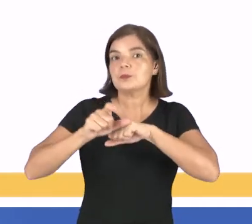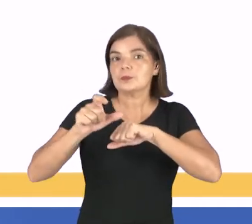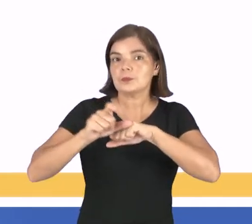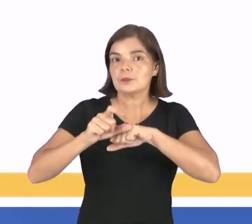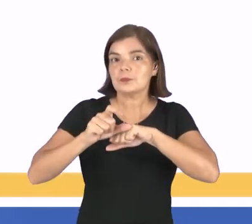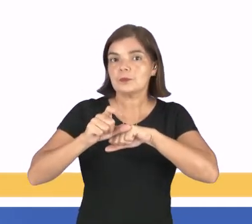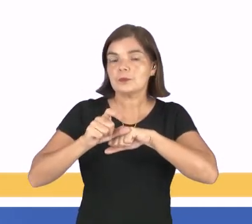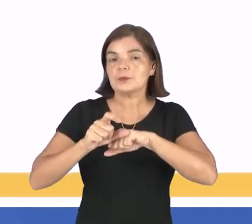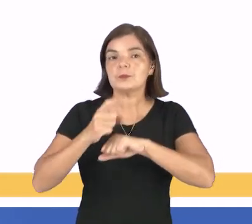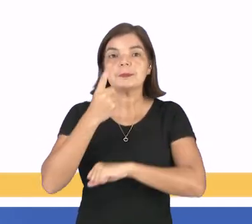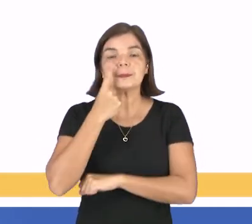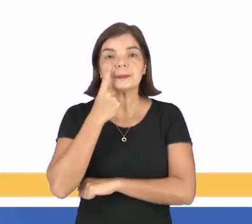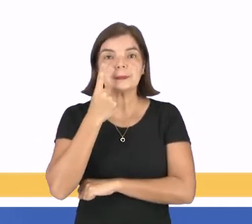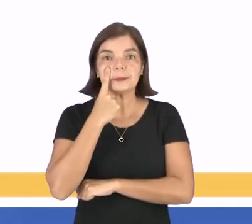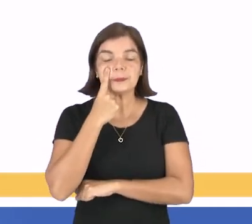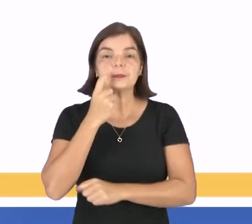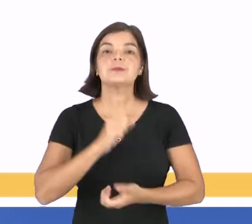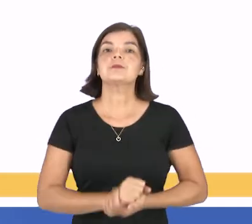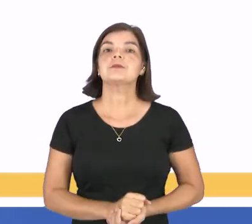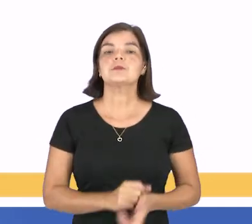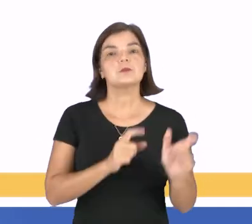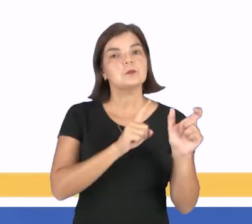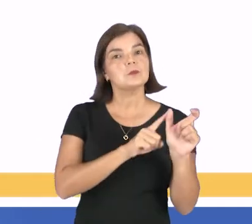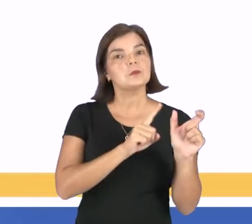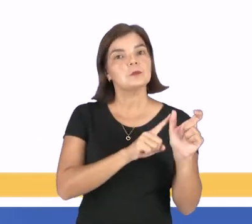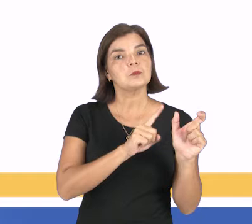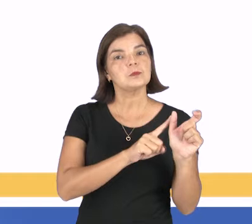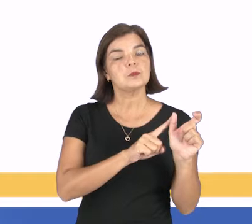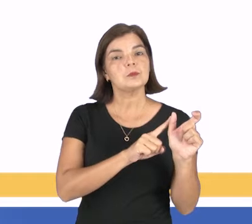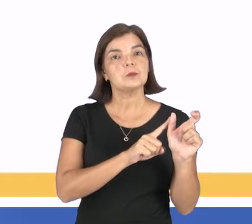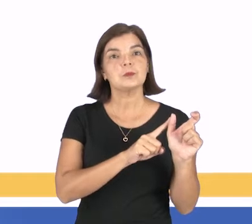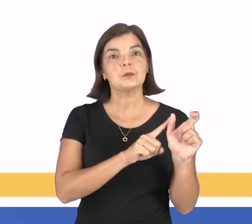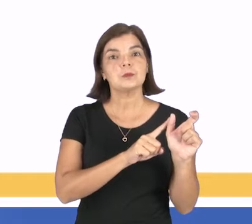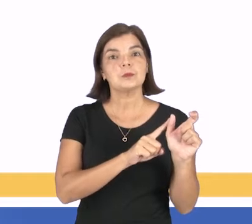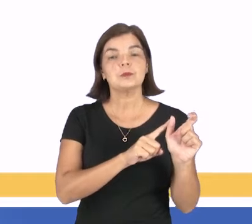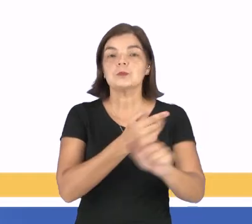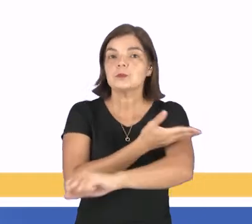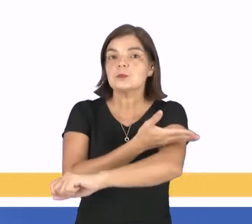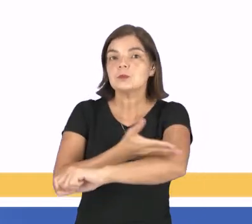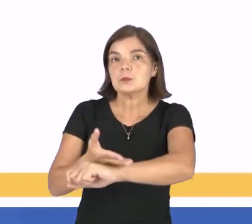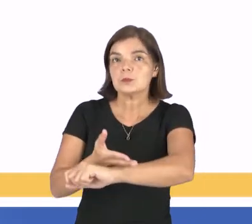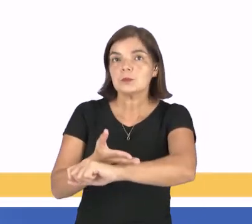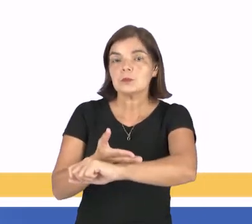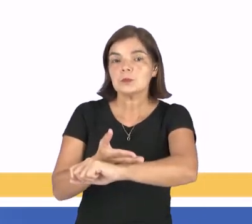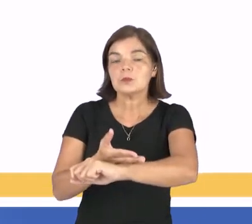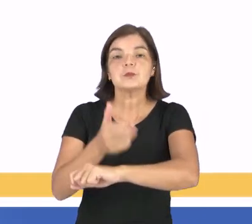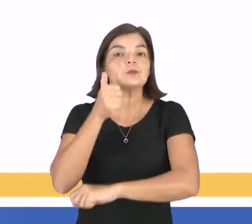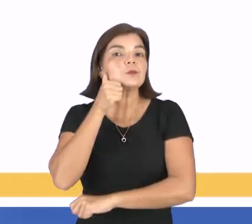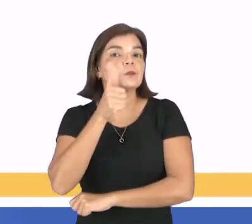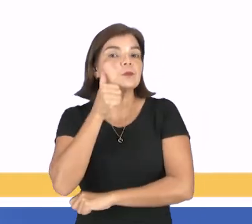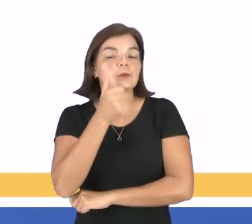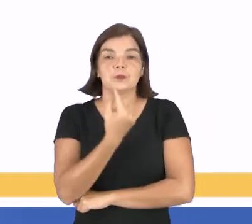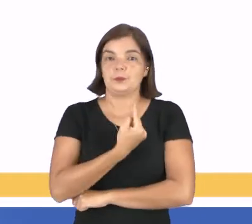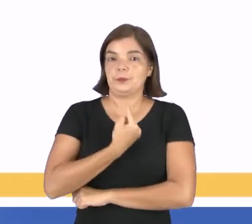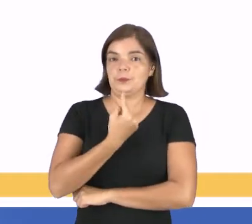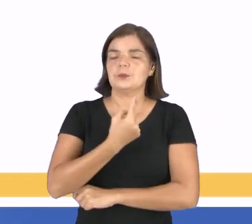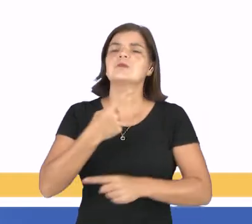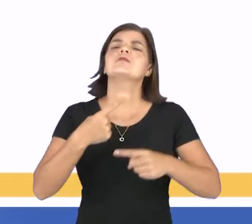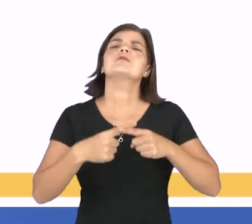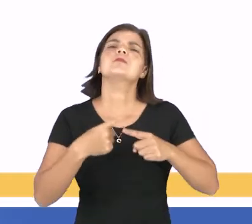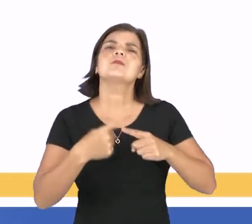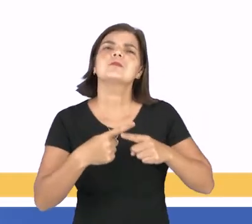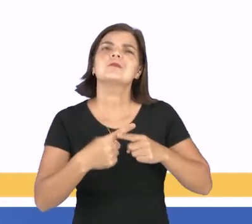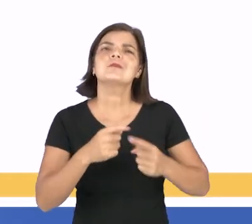substantivos. Olhem só, gente, que a palavra branca está no feminino singular. Por